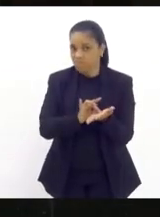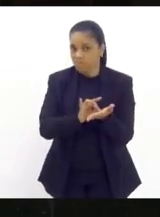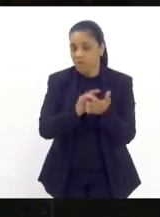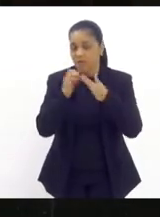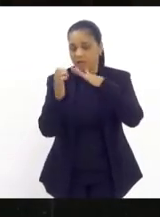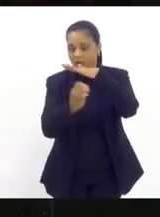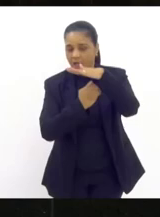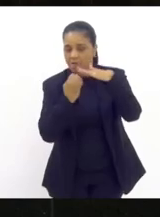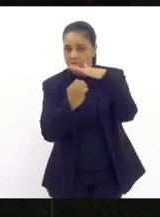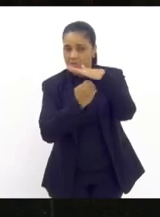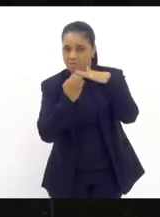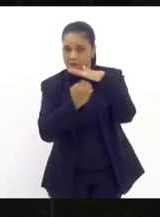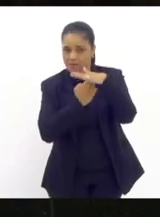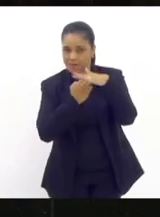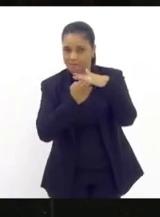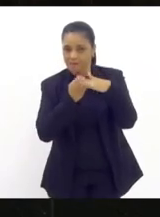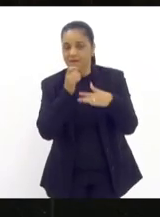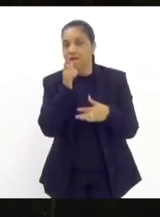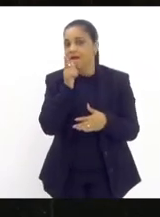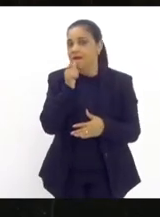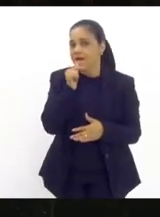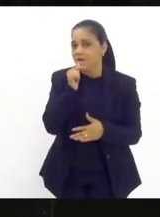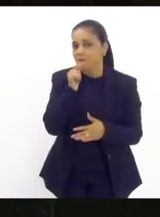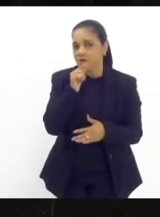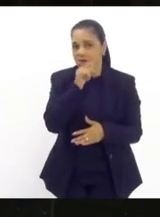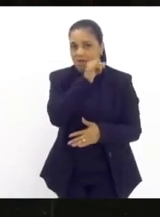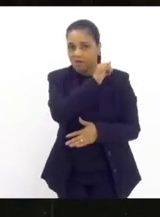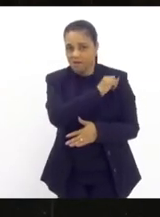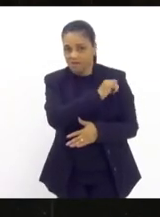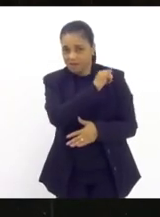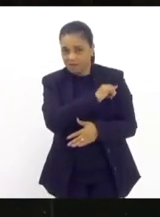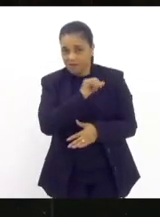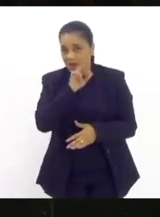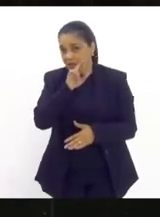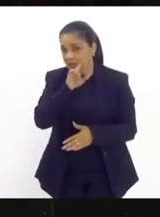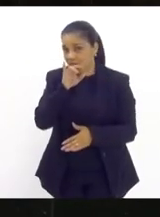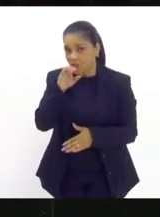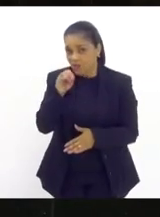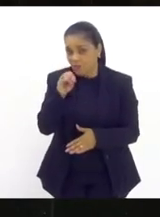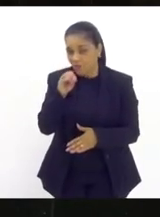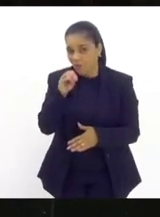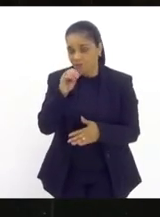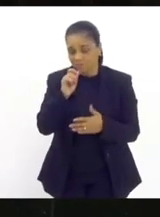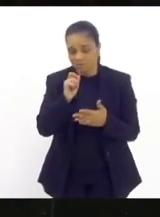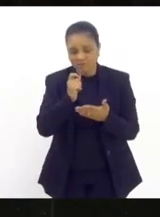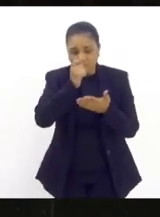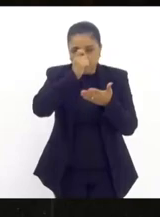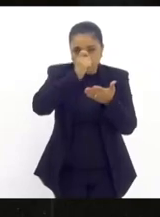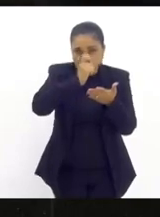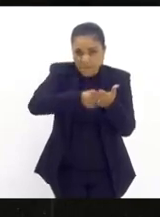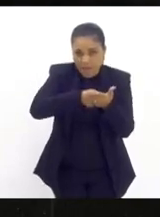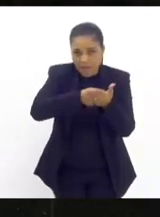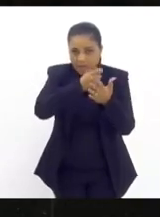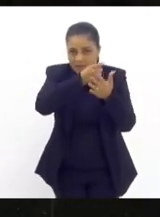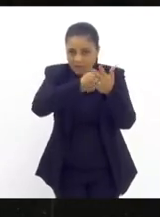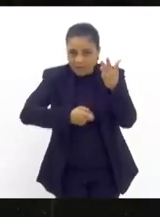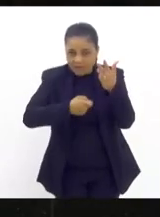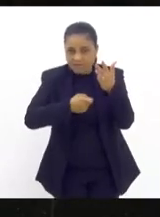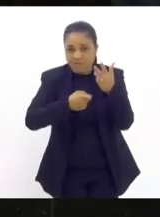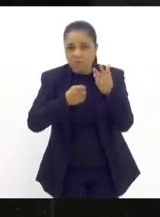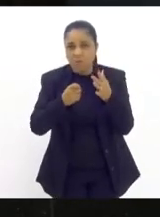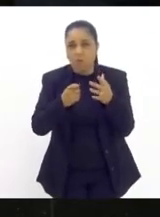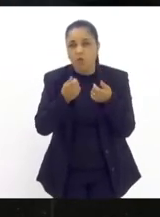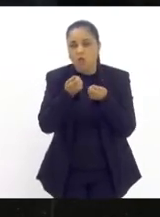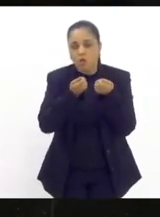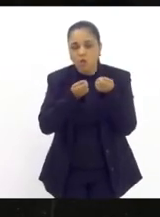empresa águas do rio que a tarifa média paga por economia ou